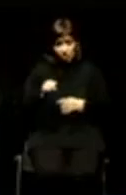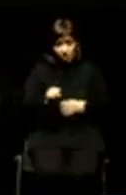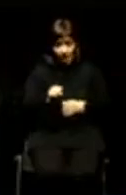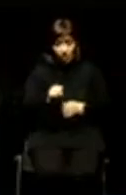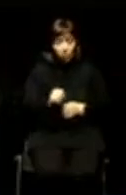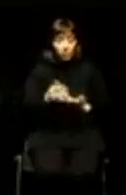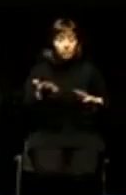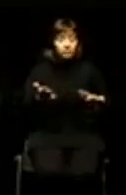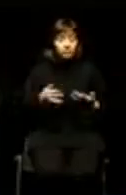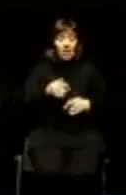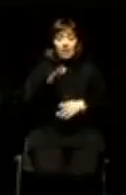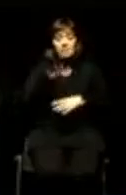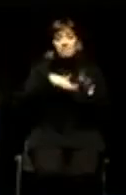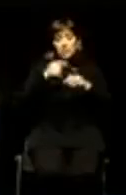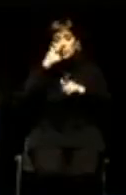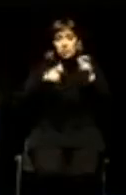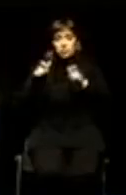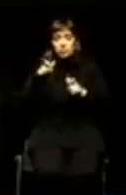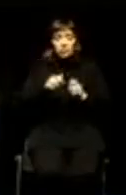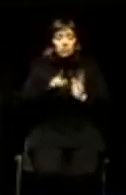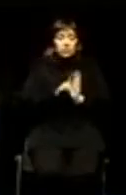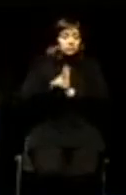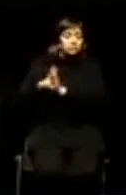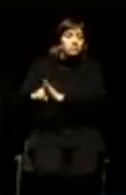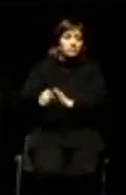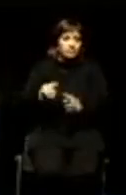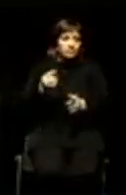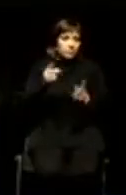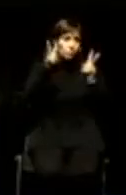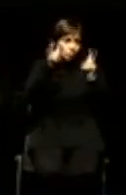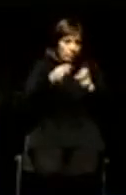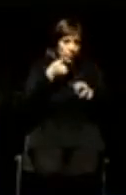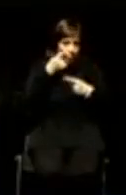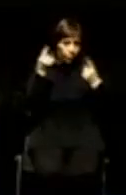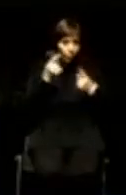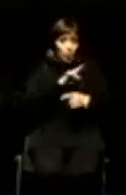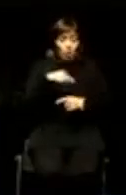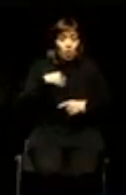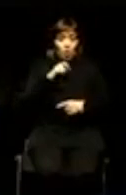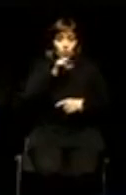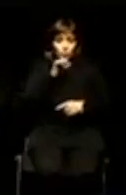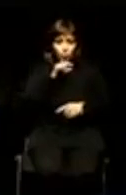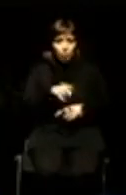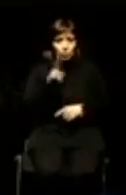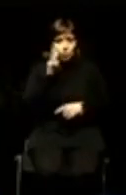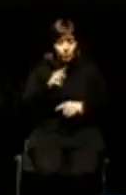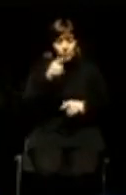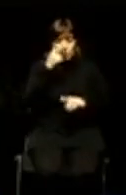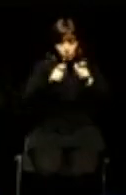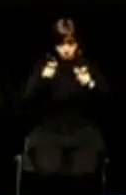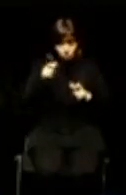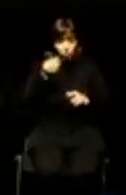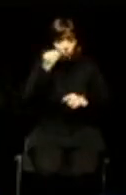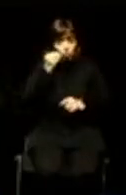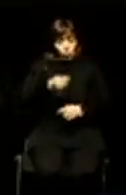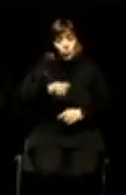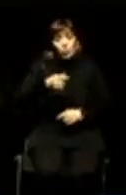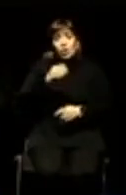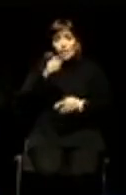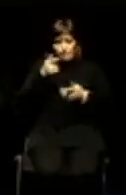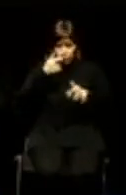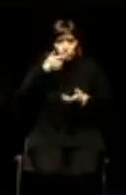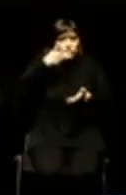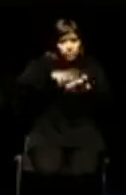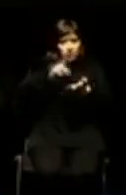o alheamento dos cidadãos da coisa pública. Devemos encarar os munícipes como cidadãos e não como votantes,